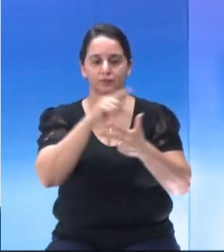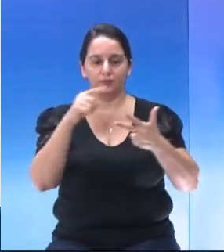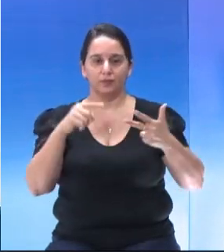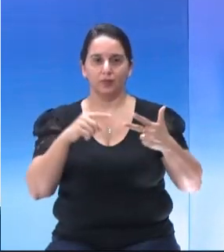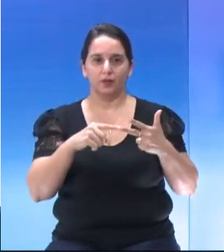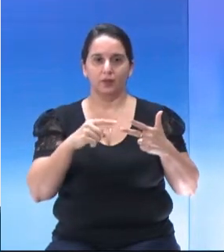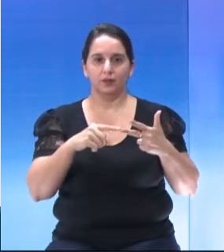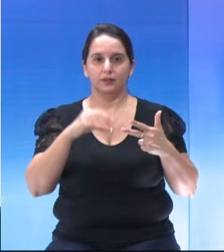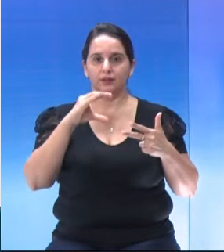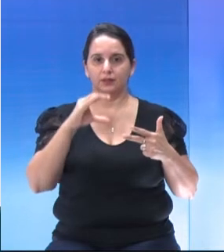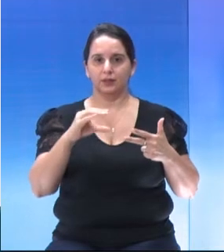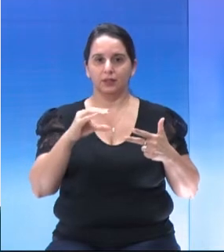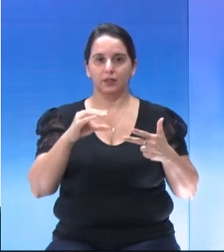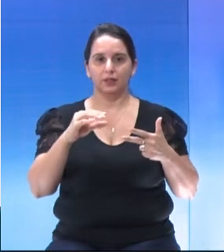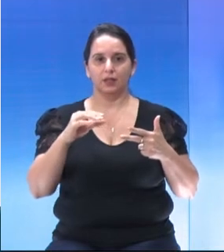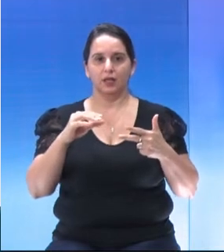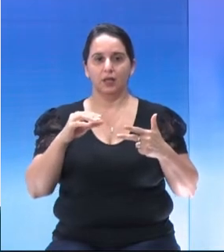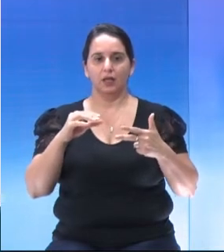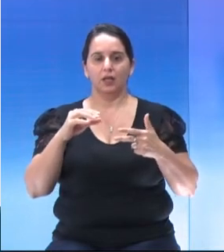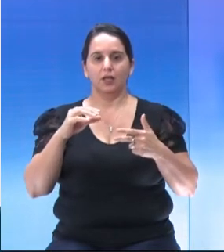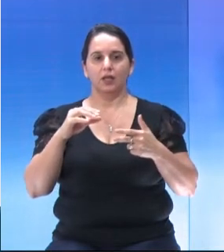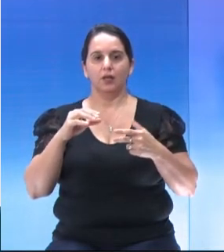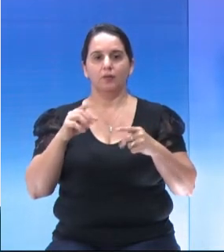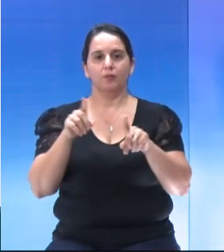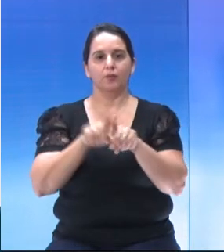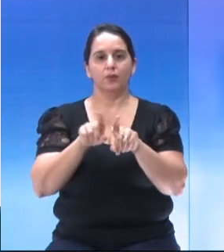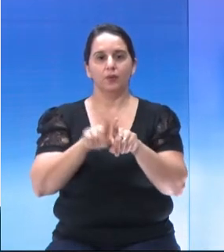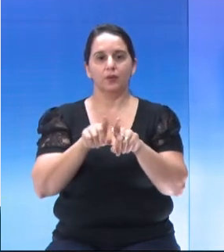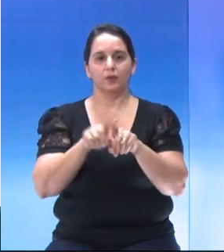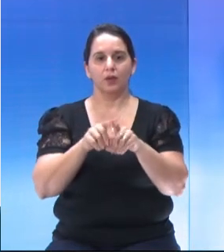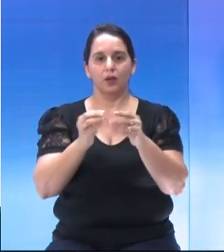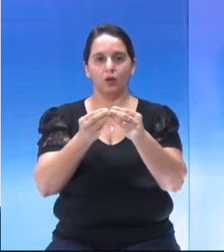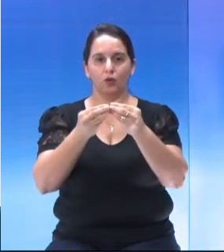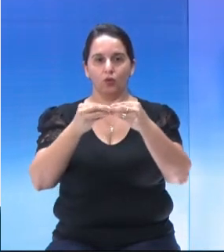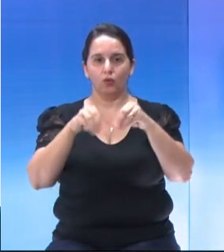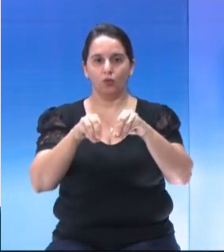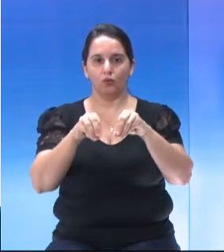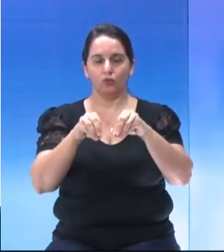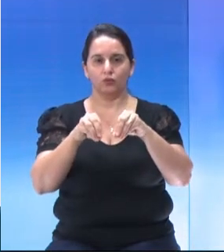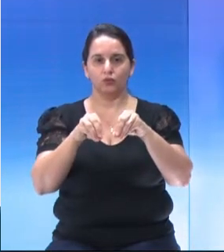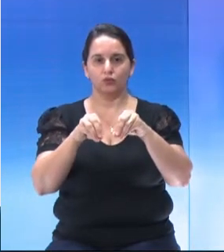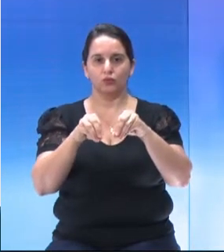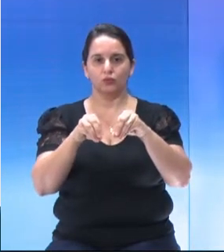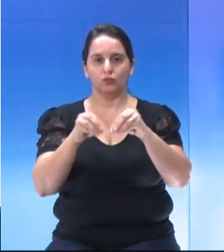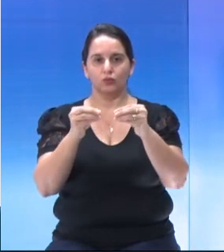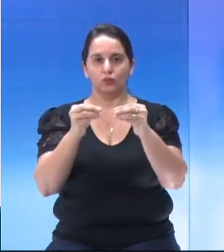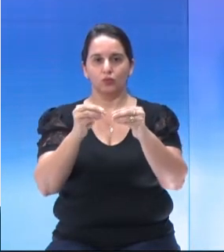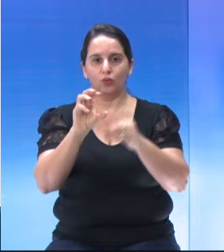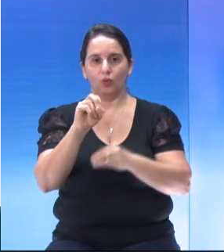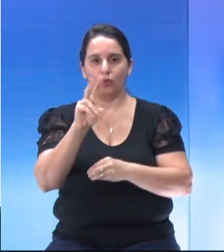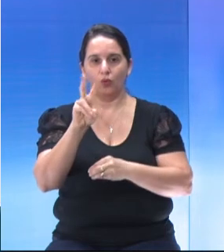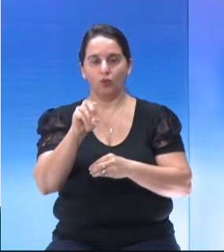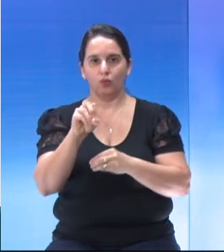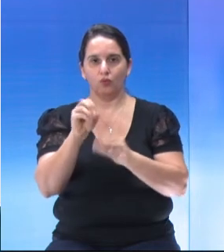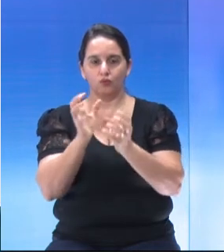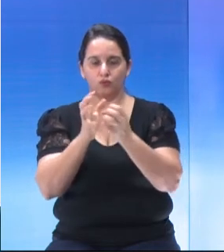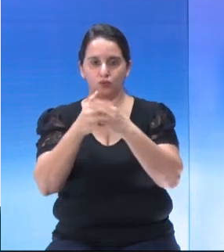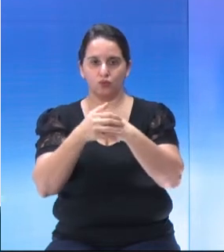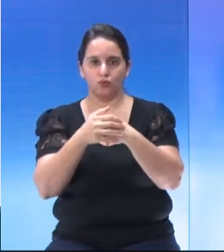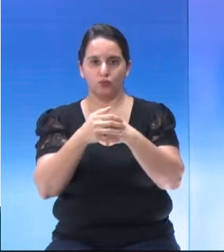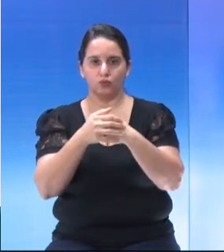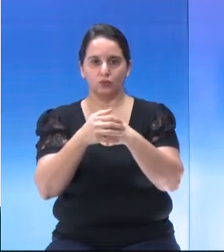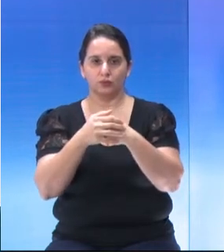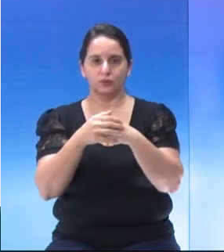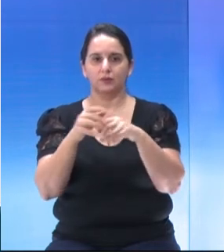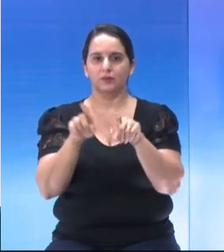Eis a questão. Letra C, desenvolvimento do embrião no interior de ovo com casca. O que você acha